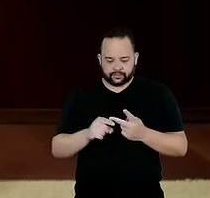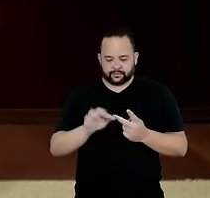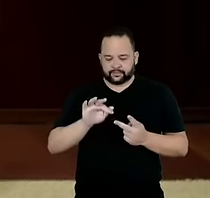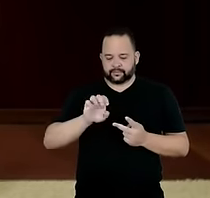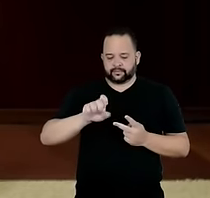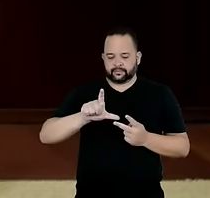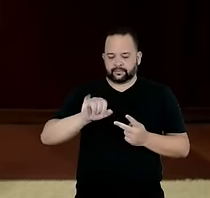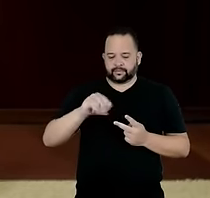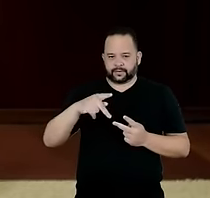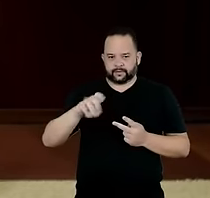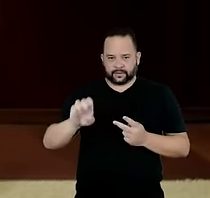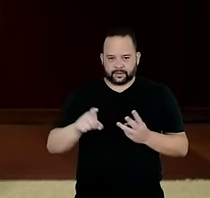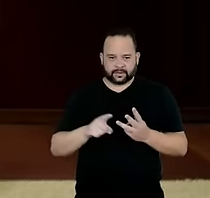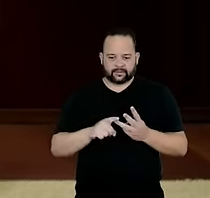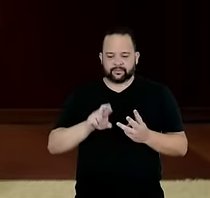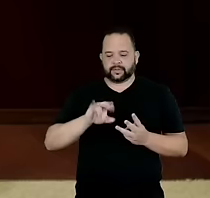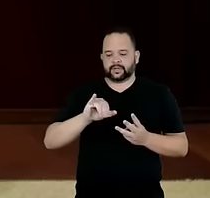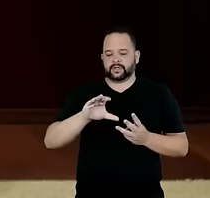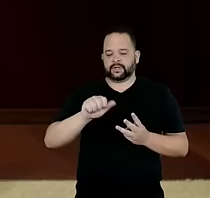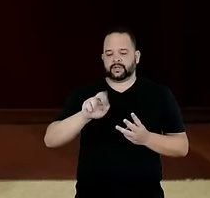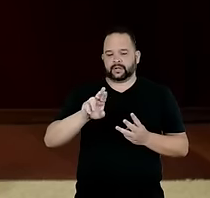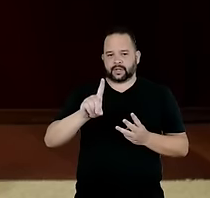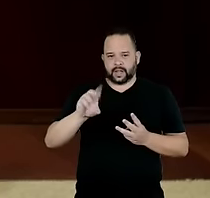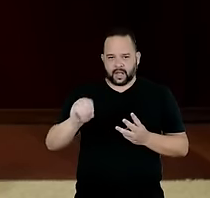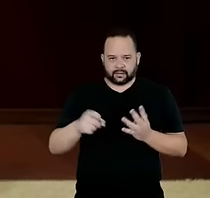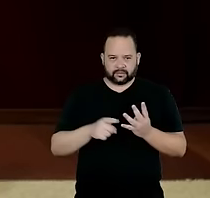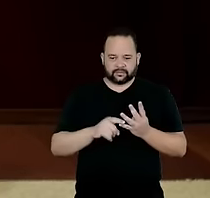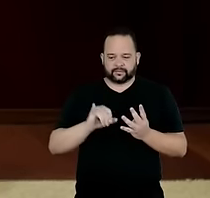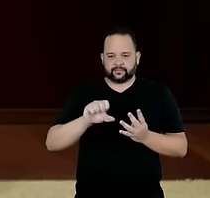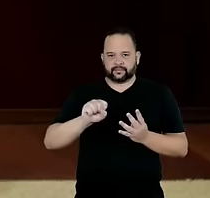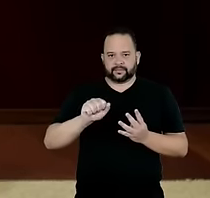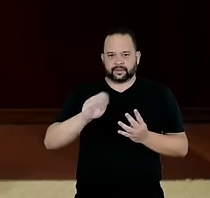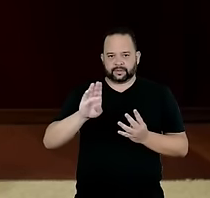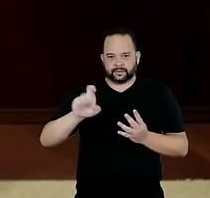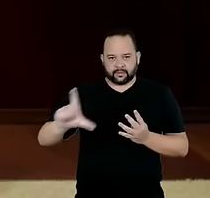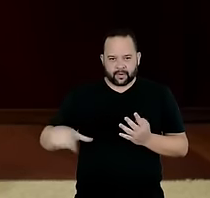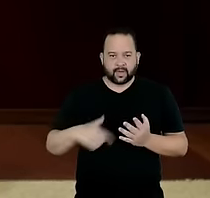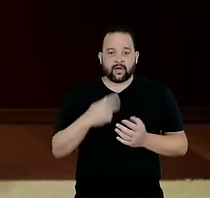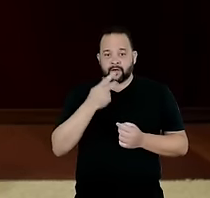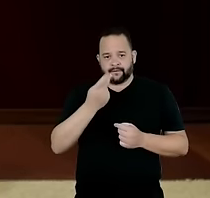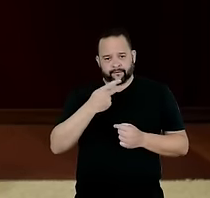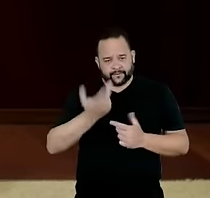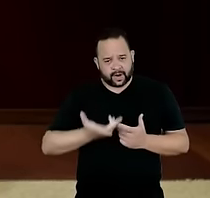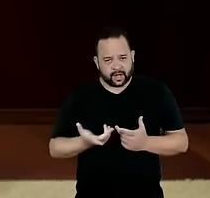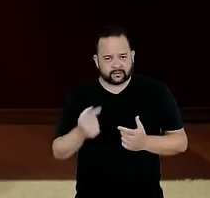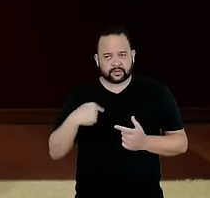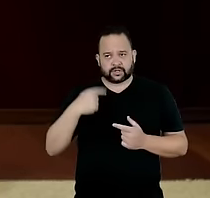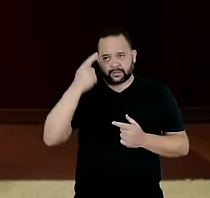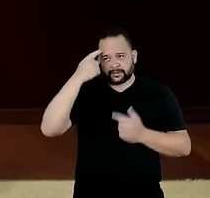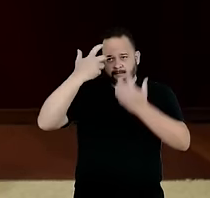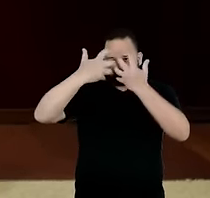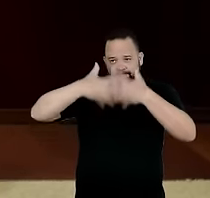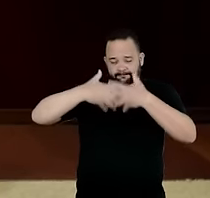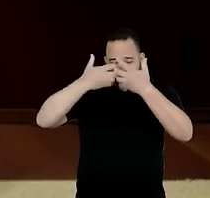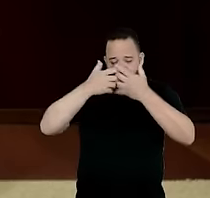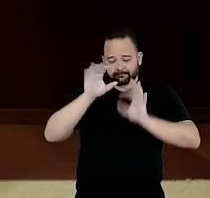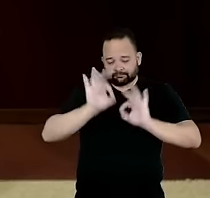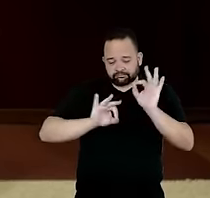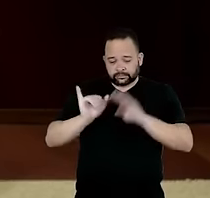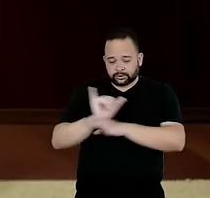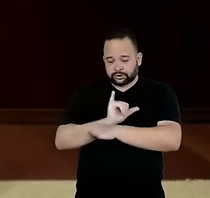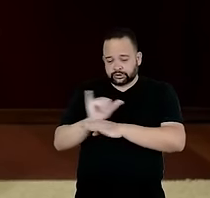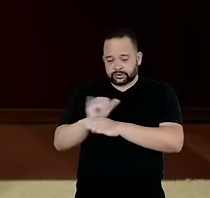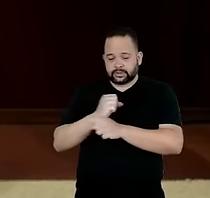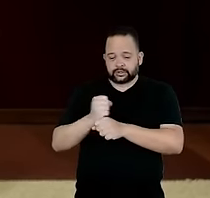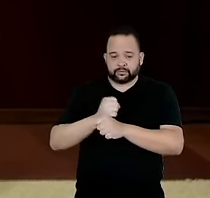Isabel Matos falando um pouco ali sobre a nossa cabeça o que a gente tem pensado pro ano que vem até mesmo que tem muitos clientes que nos pedem isso no